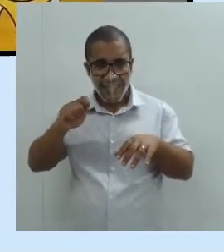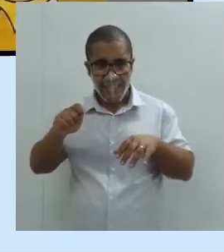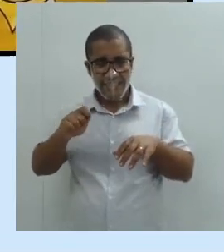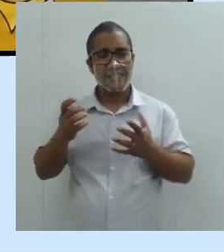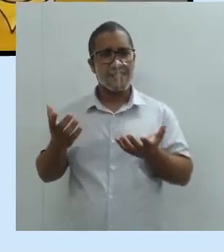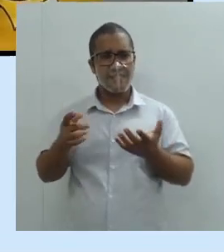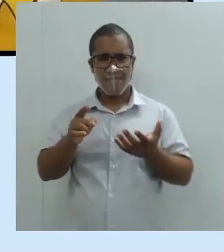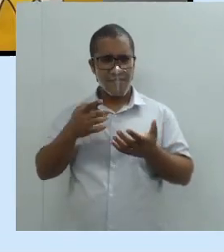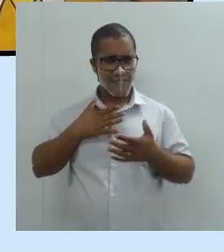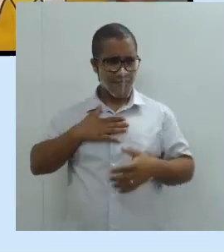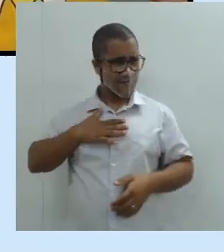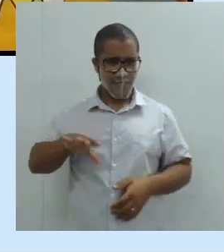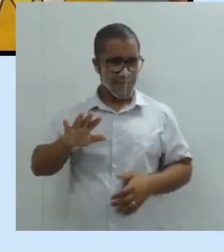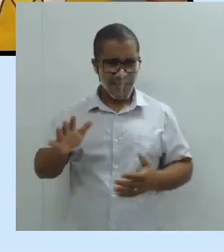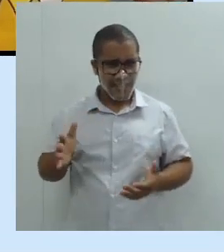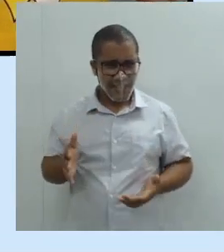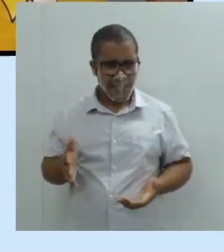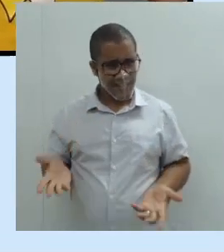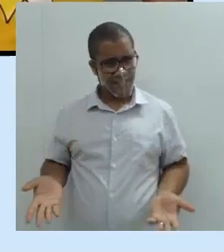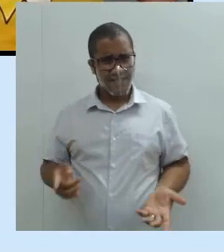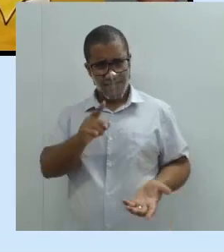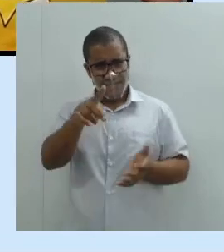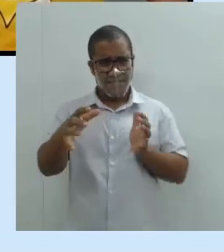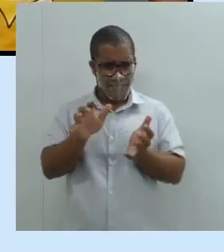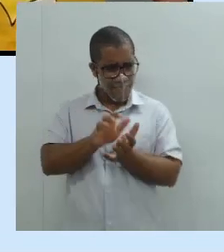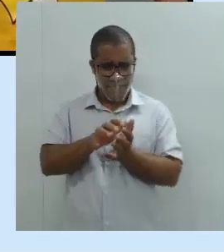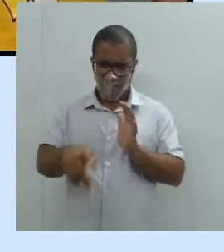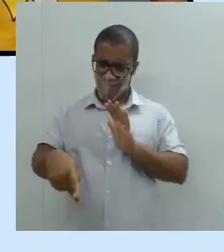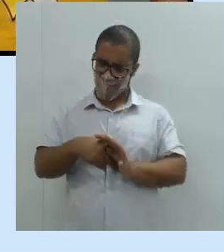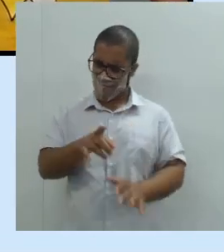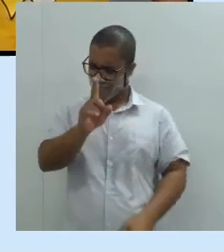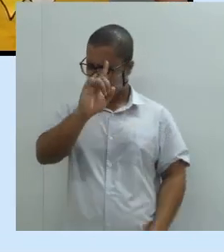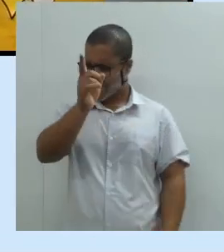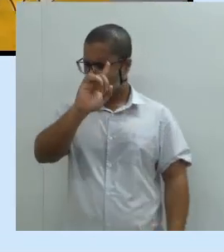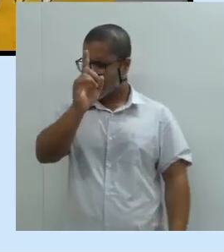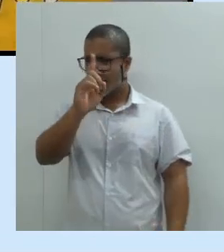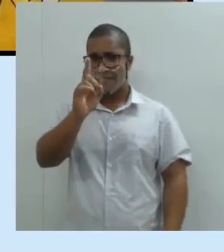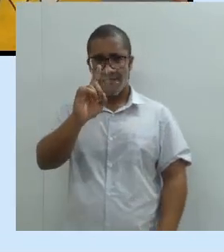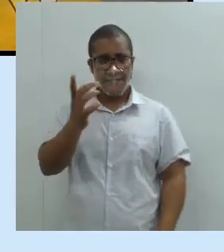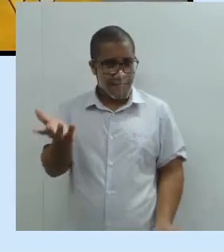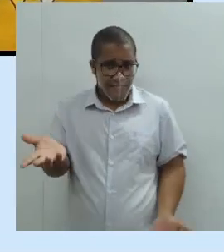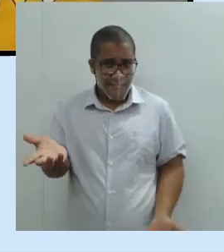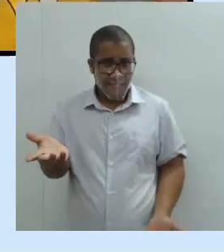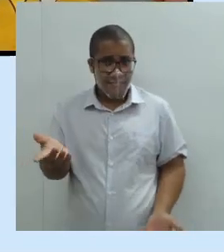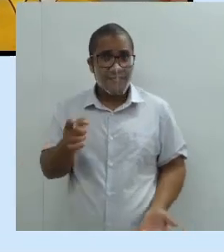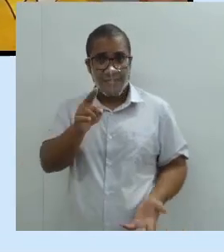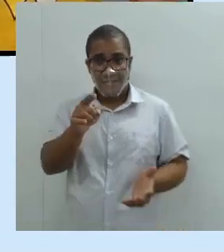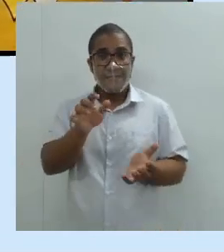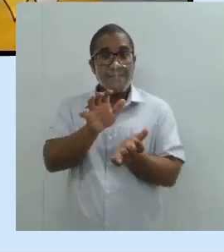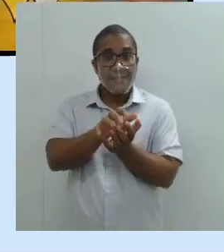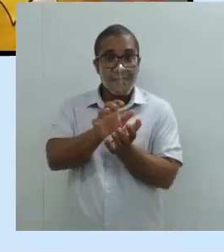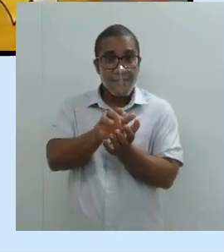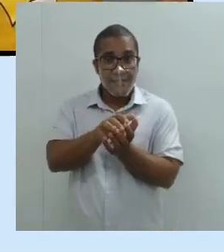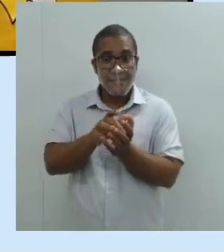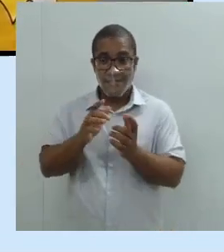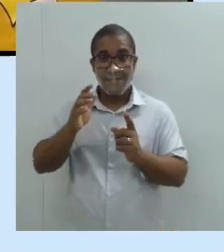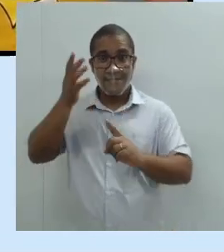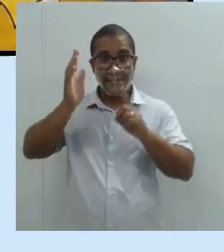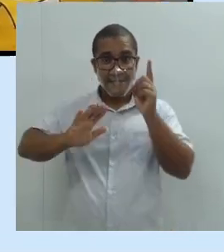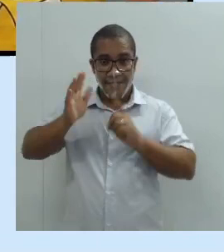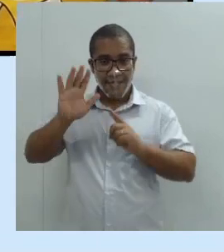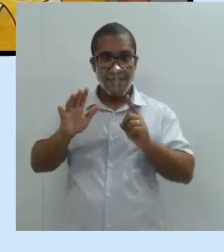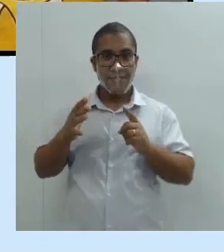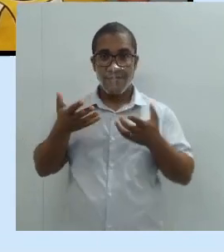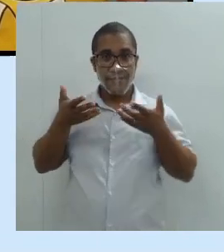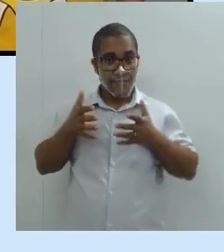titia faz, não é pernambucano. Me desculpe, viu? Né? Pernambucano, quando chega fevereiro e não quer